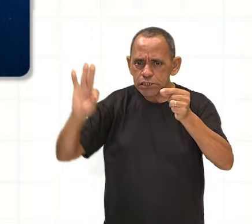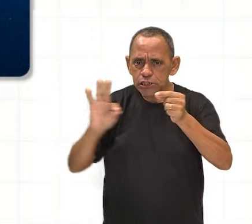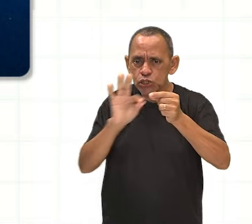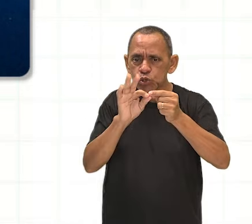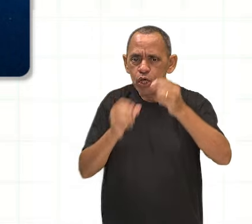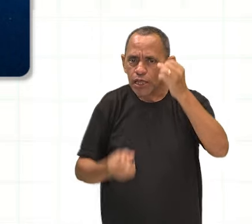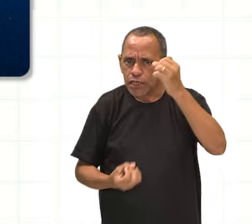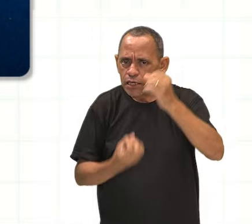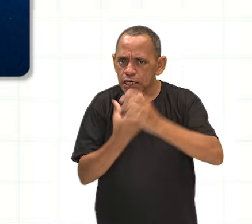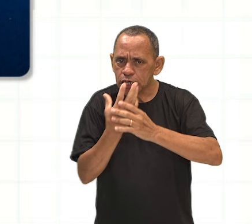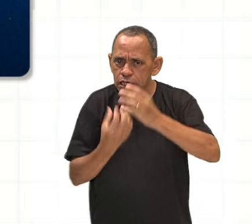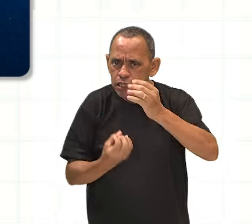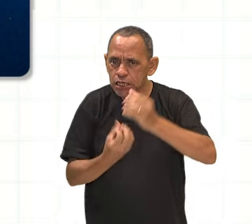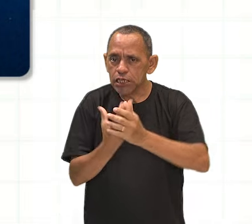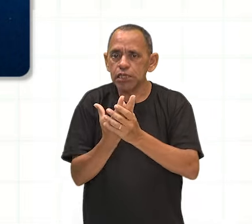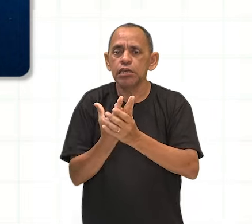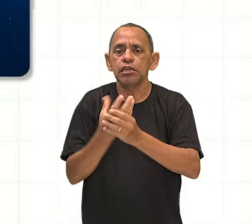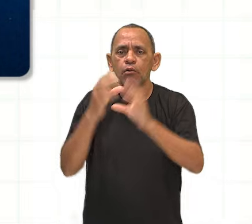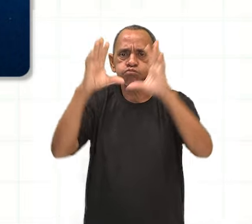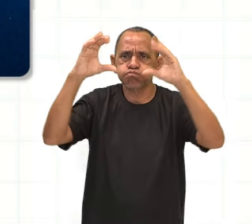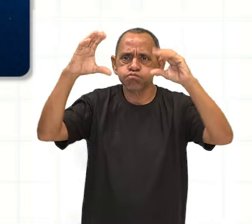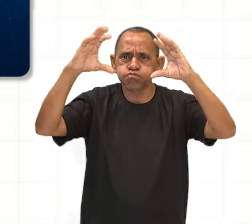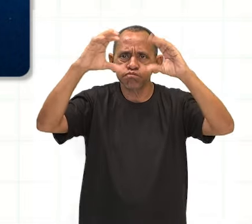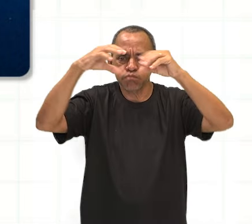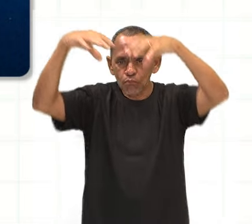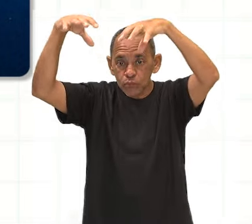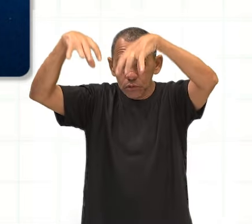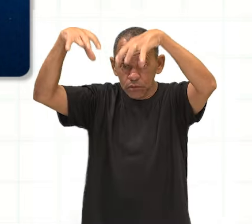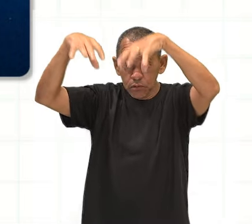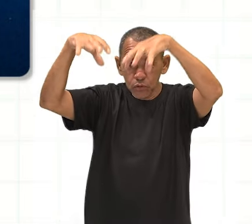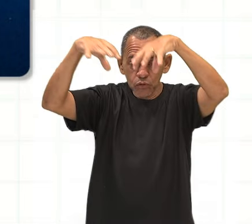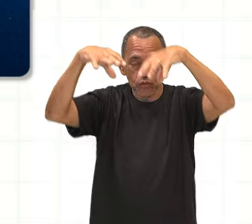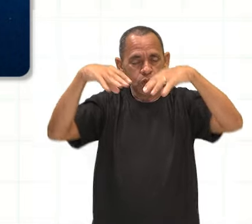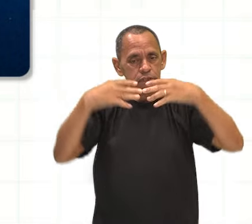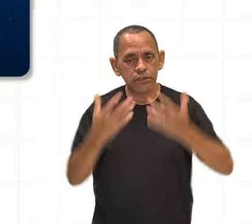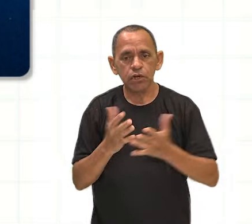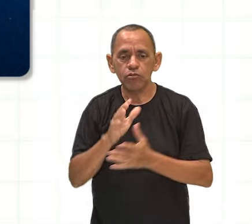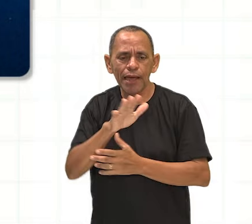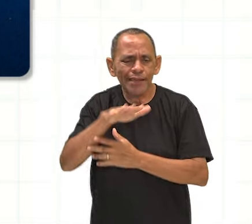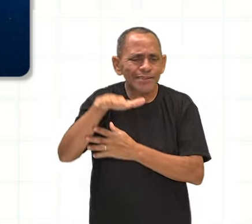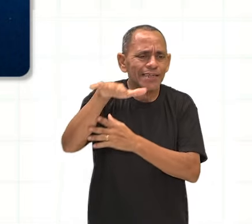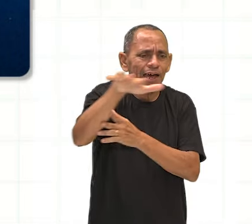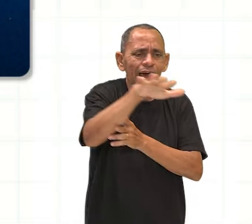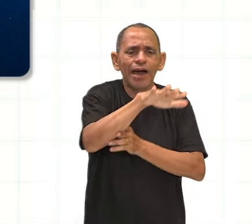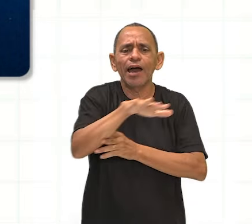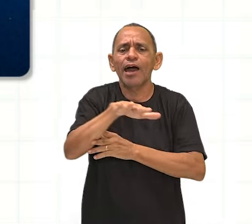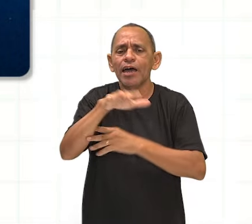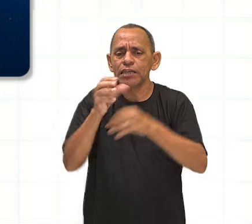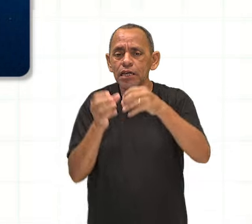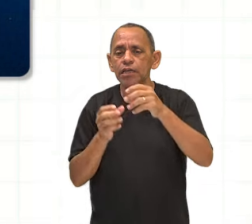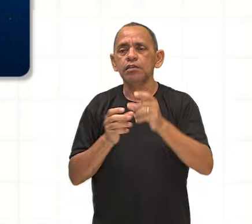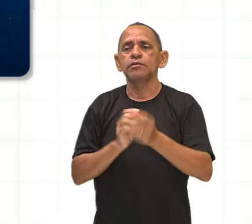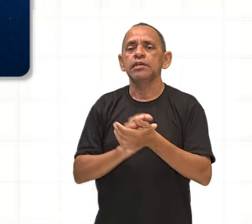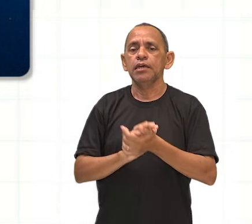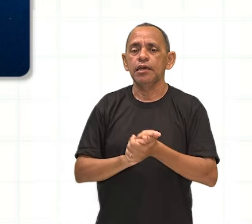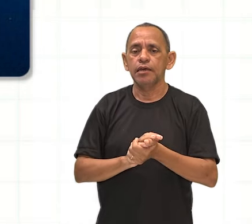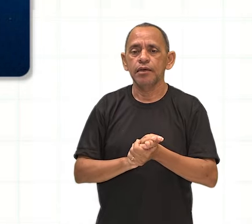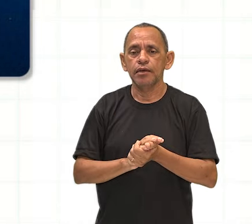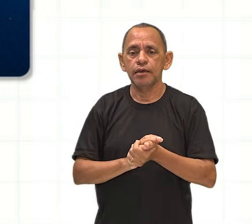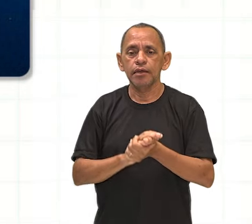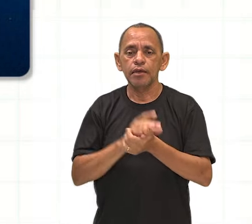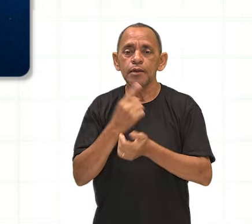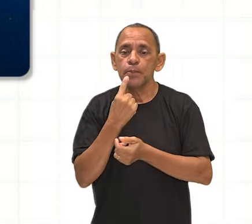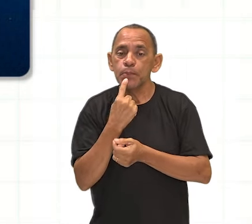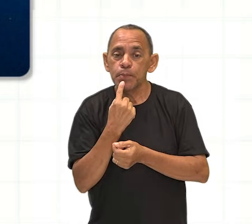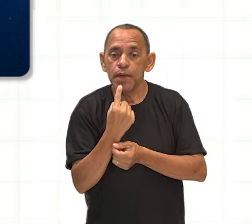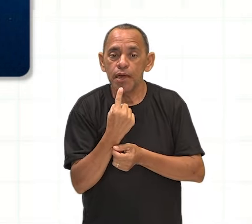chuva. Então, por isso que toda essa região que está aí, que passa, né, nessa linha do Equador, ela vai ser uma